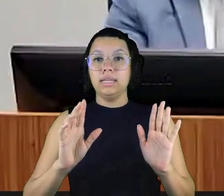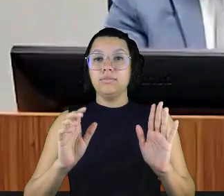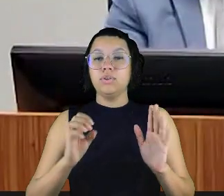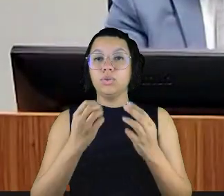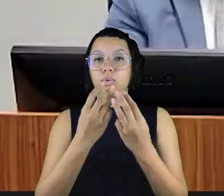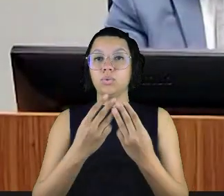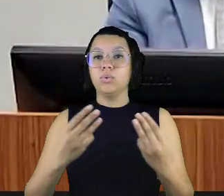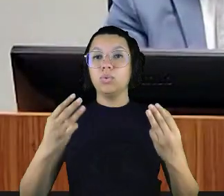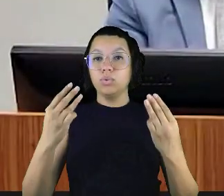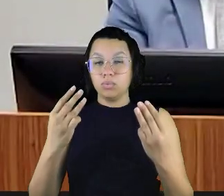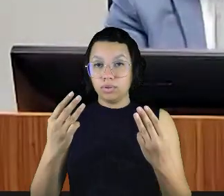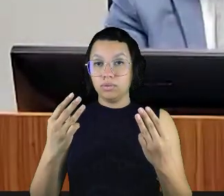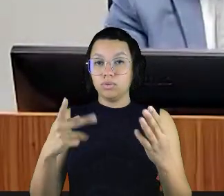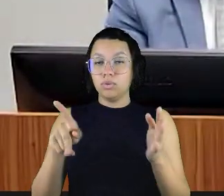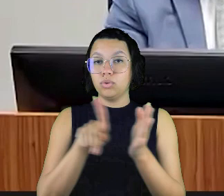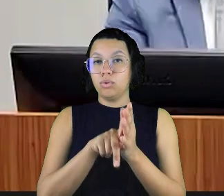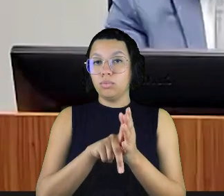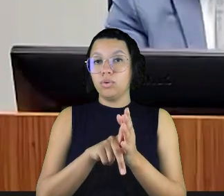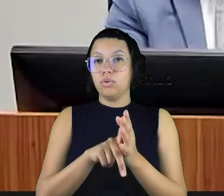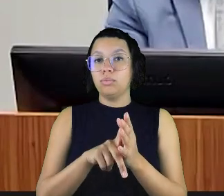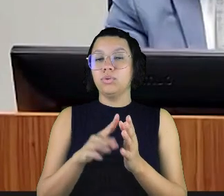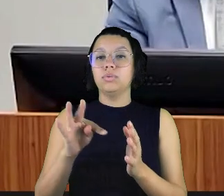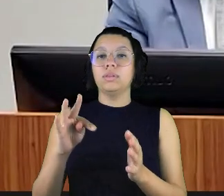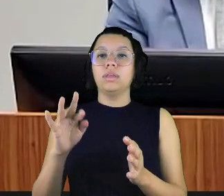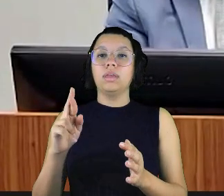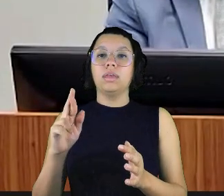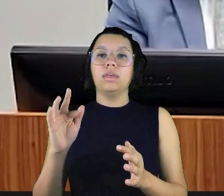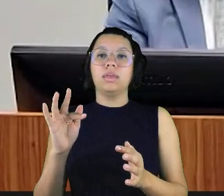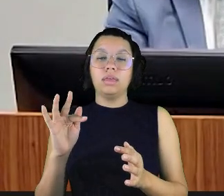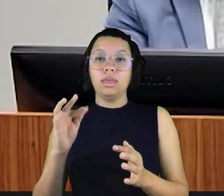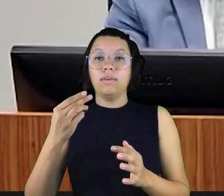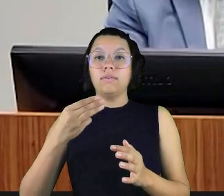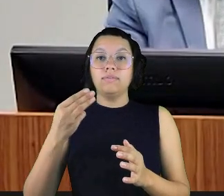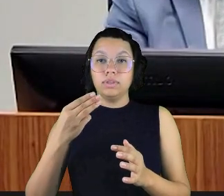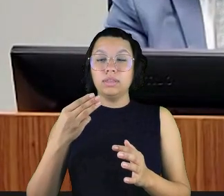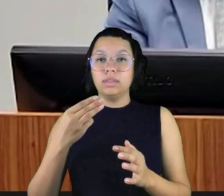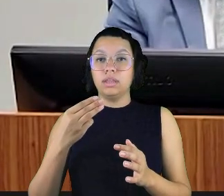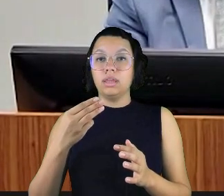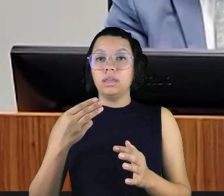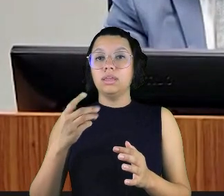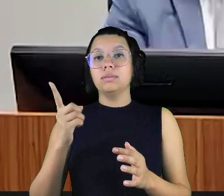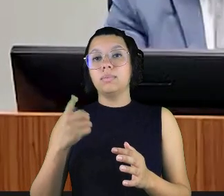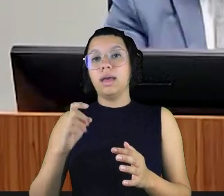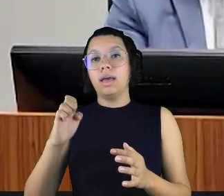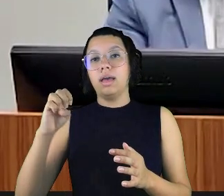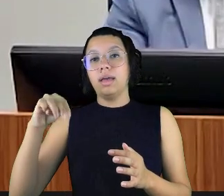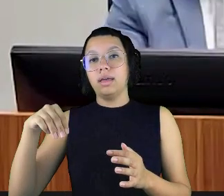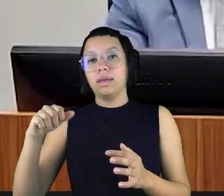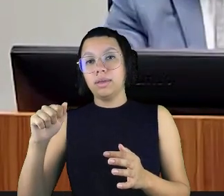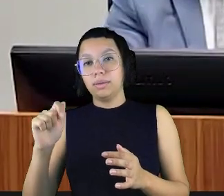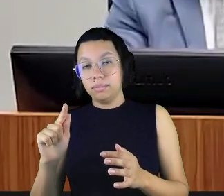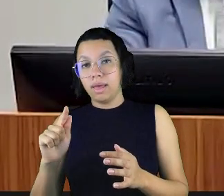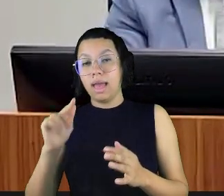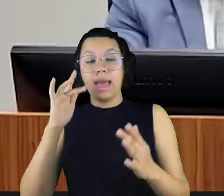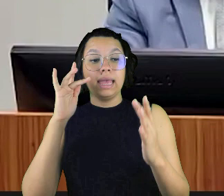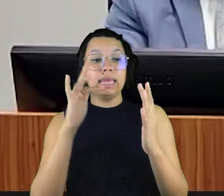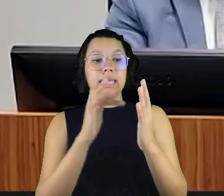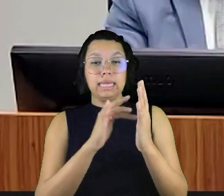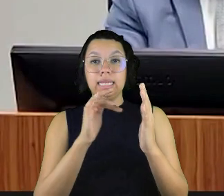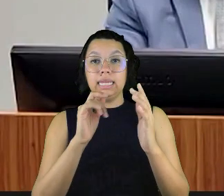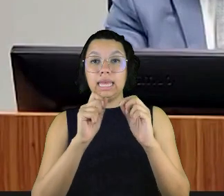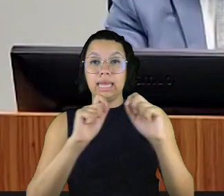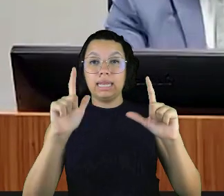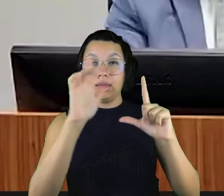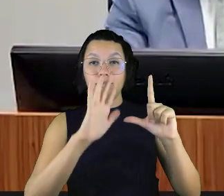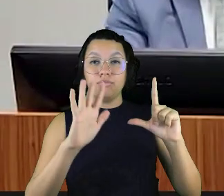trf3.jus.br/EMAG e lá vai ter os cards de todos os eventos. Clica no card deste evento e o material fica lá disponível lá. Tá bom? A gente